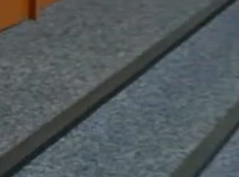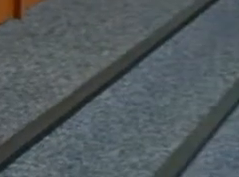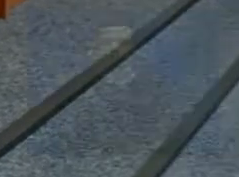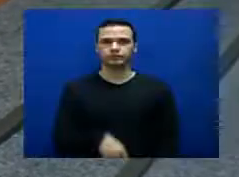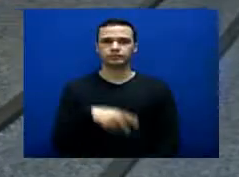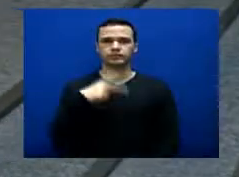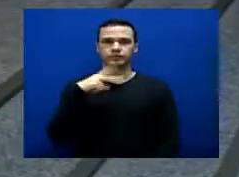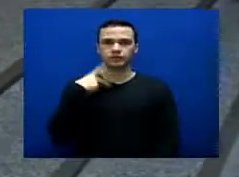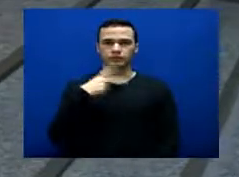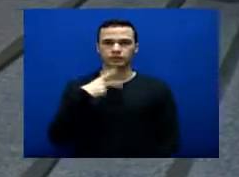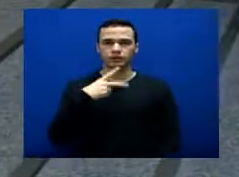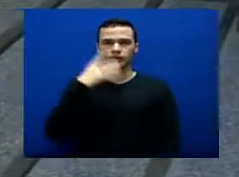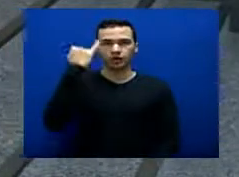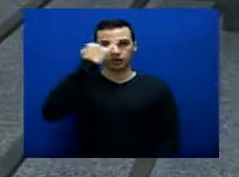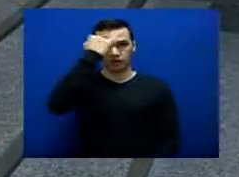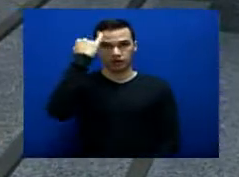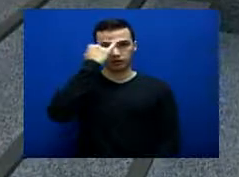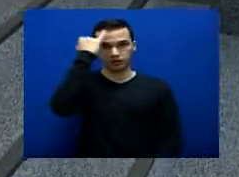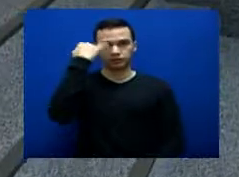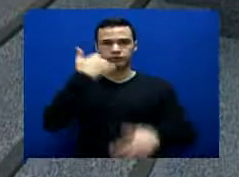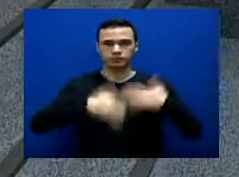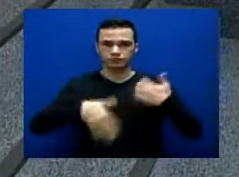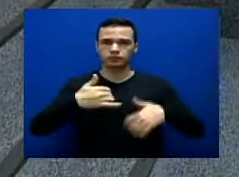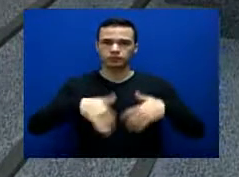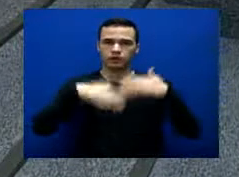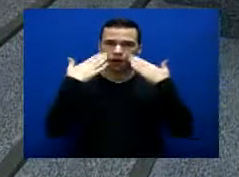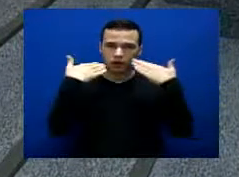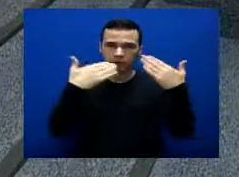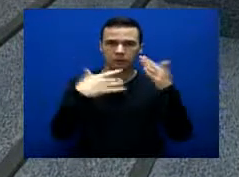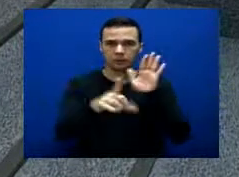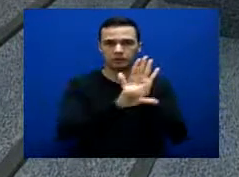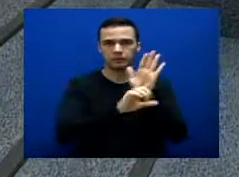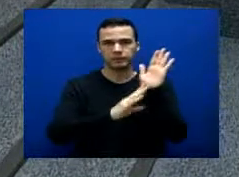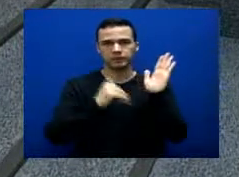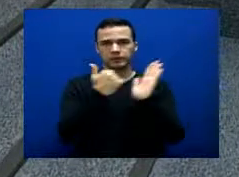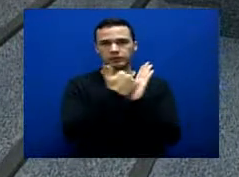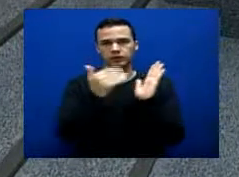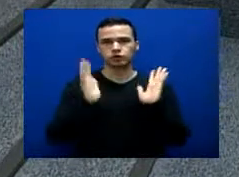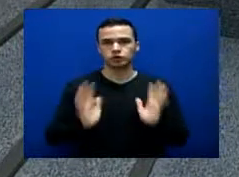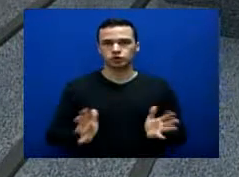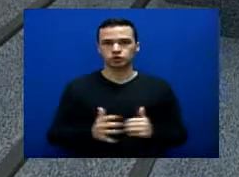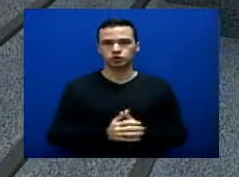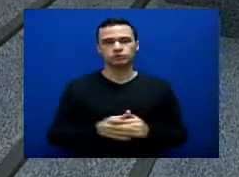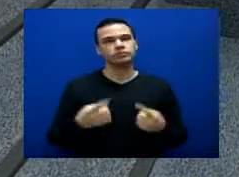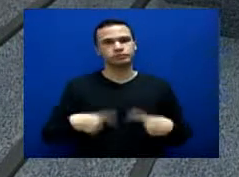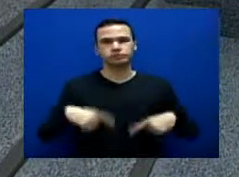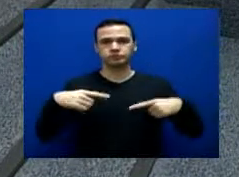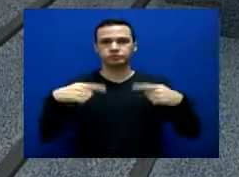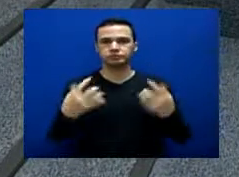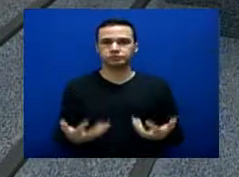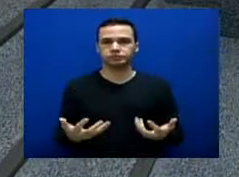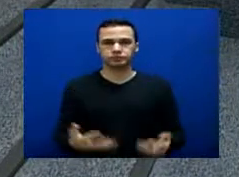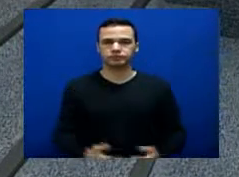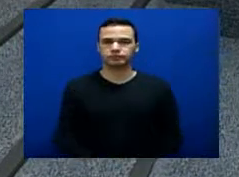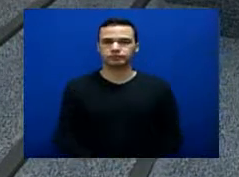O vereador Irineu Toledo apresentou uma emenda aqui no projeto. Nós queremos discutir, senhor presidente.